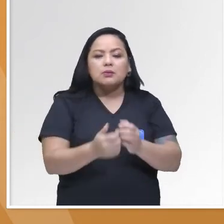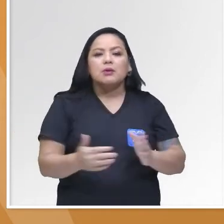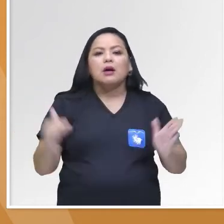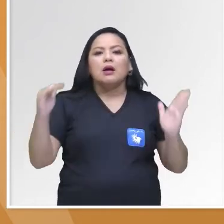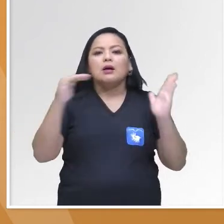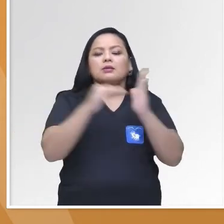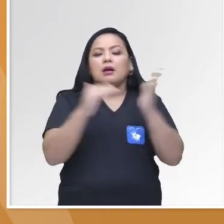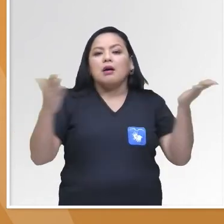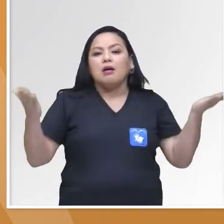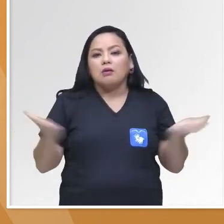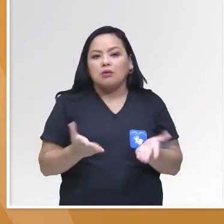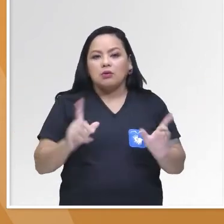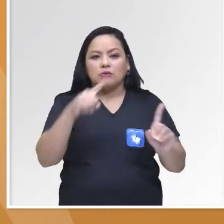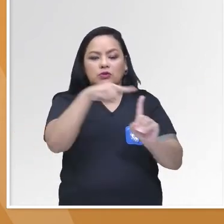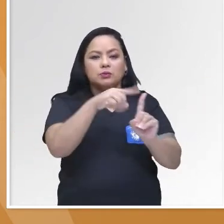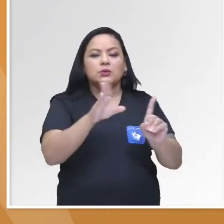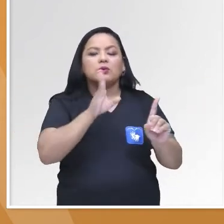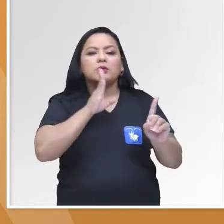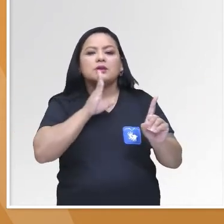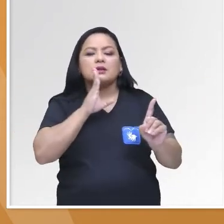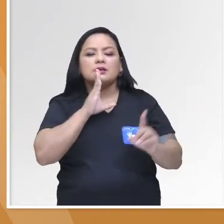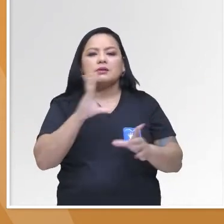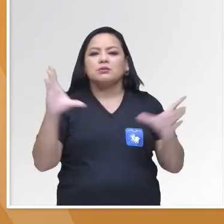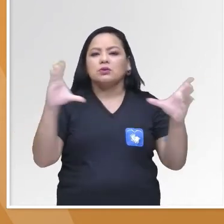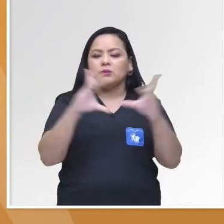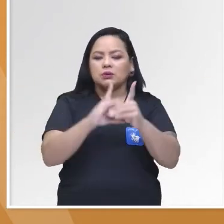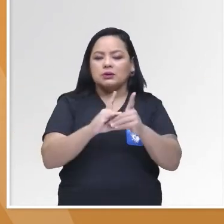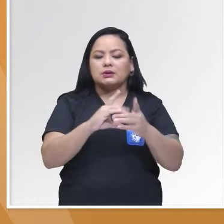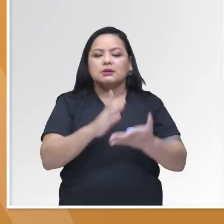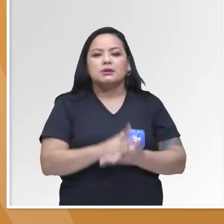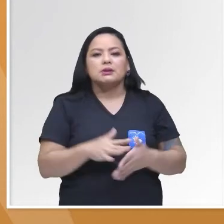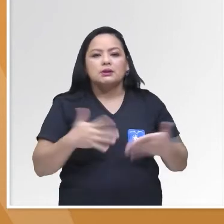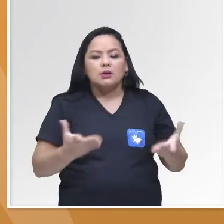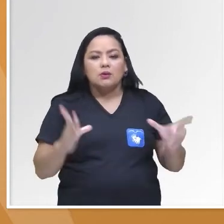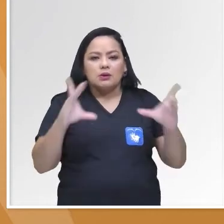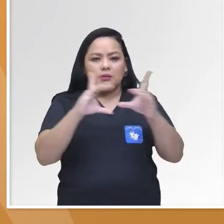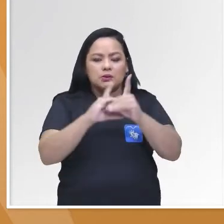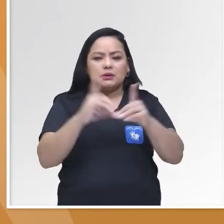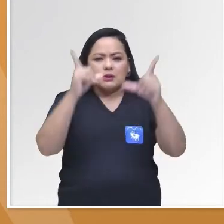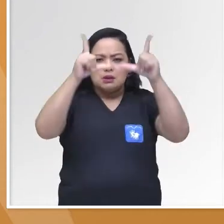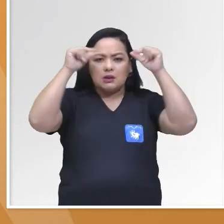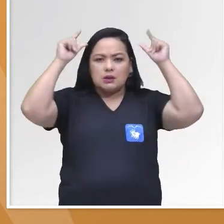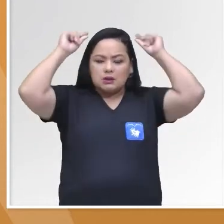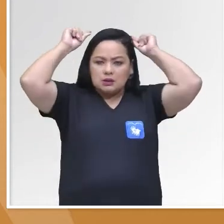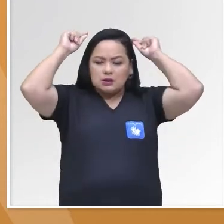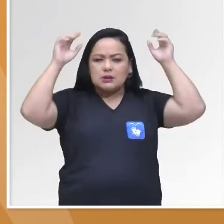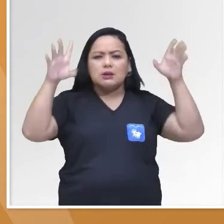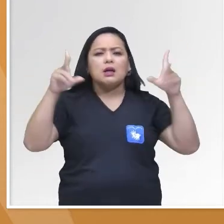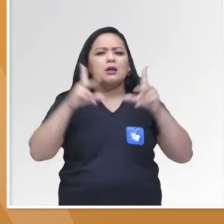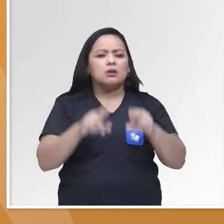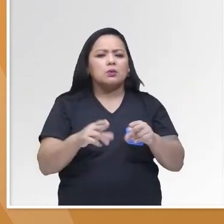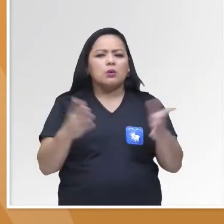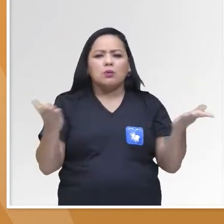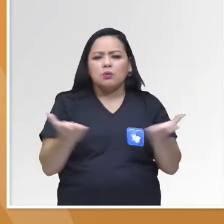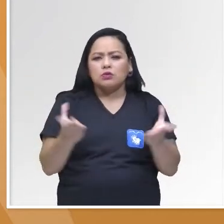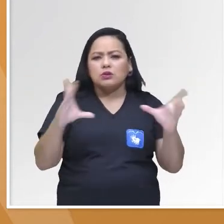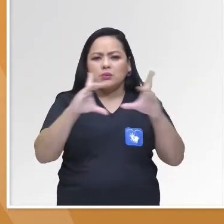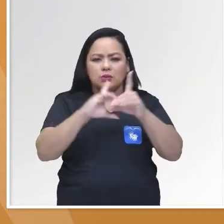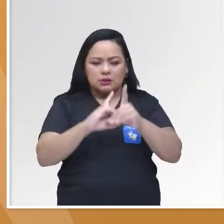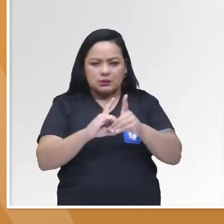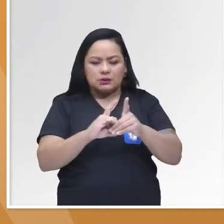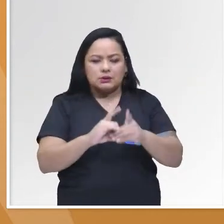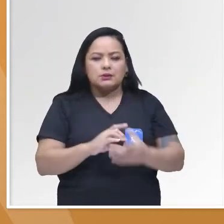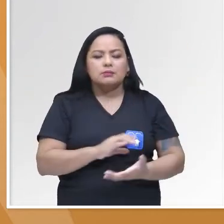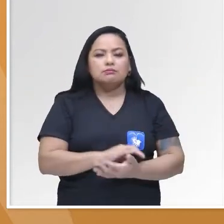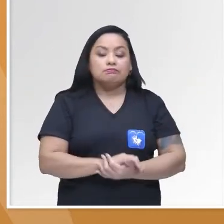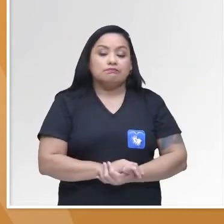no modelo que nós conhecemos hoje. E a democracia lá da Grécia era igual à democracia que nós